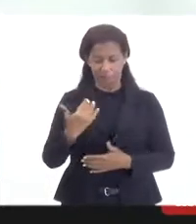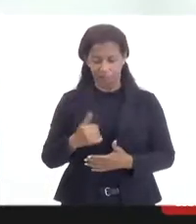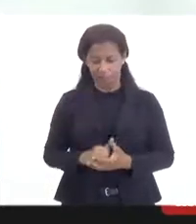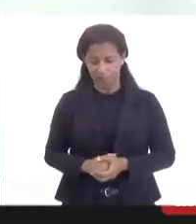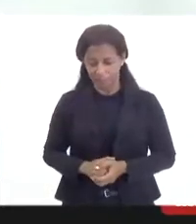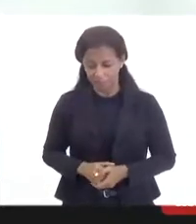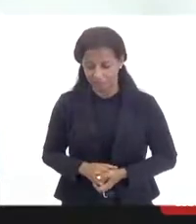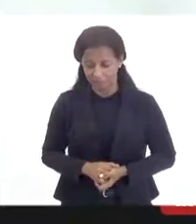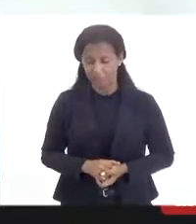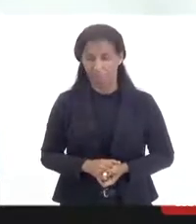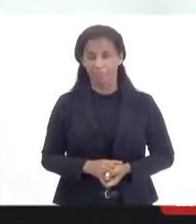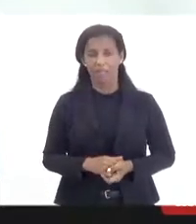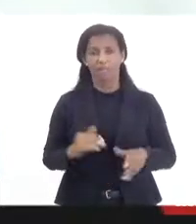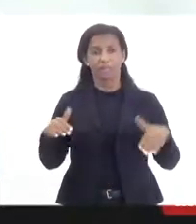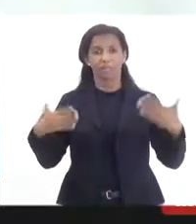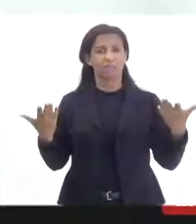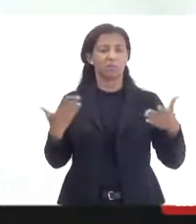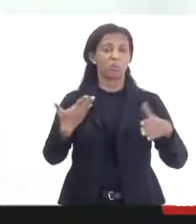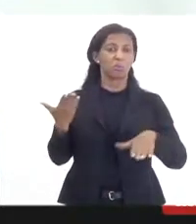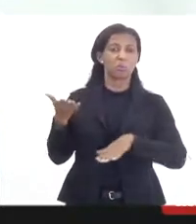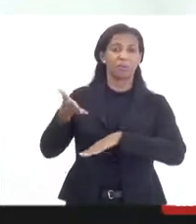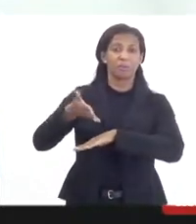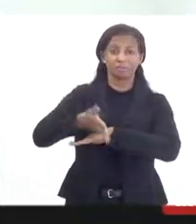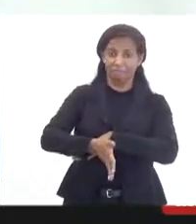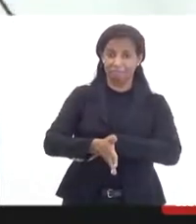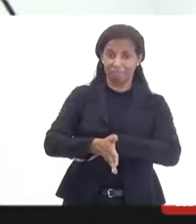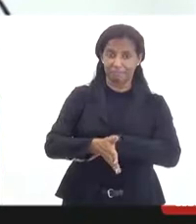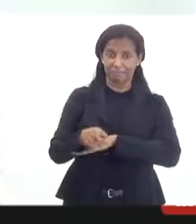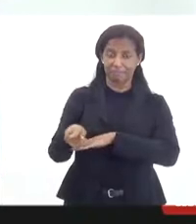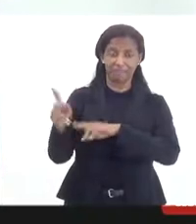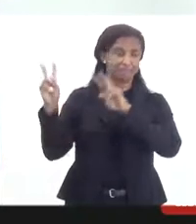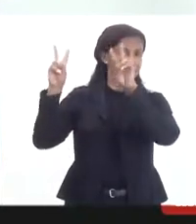quero entrar nesse mérito.